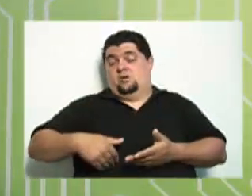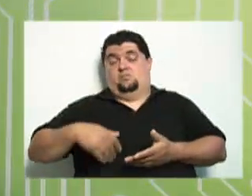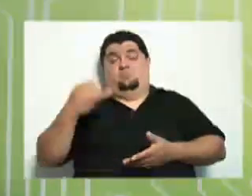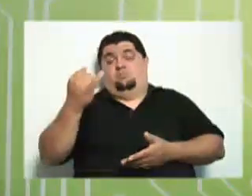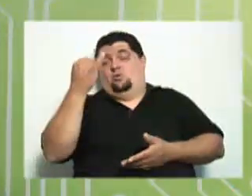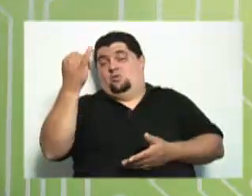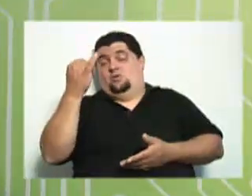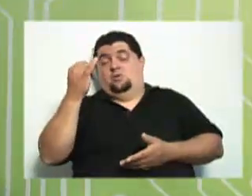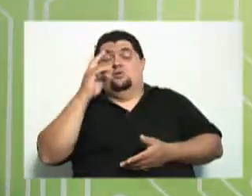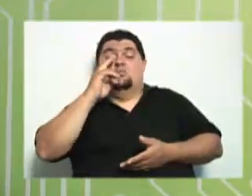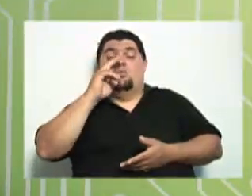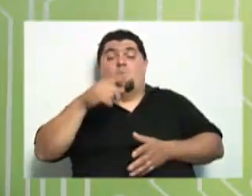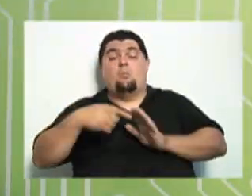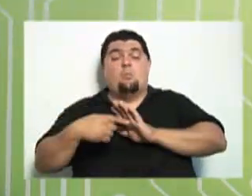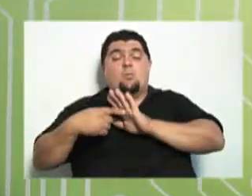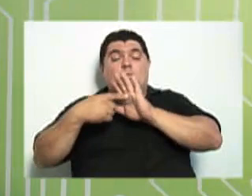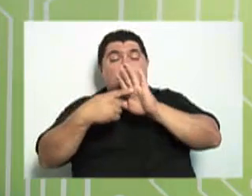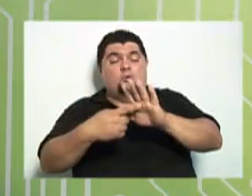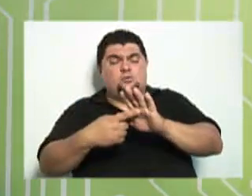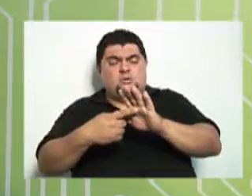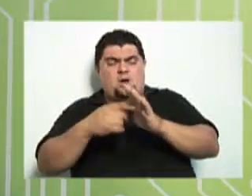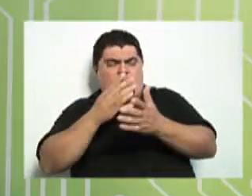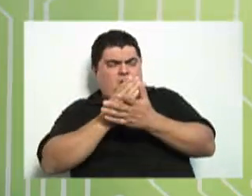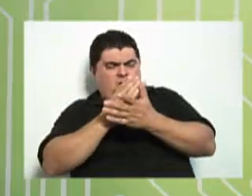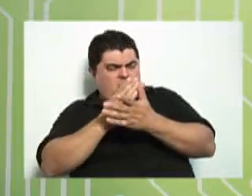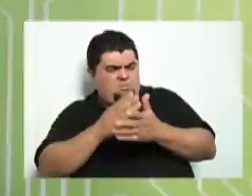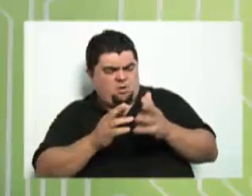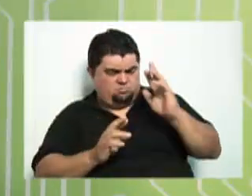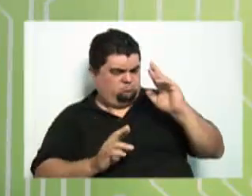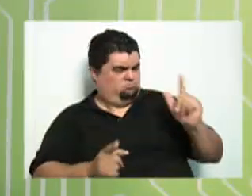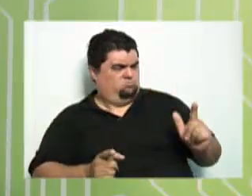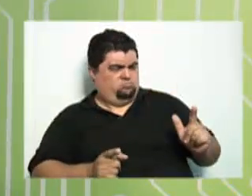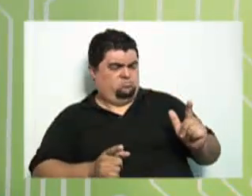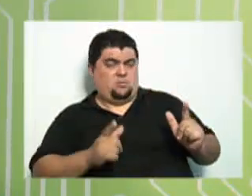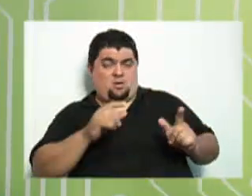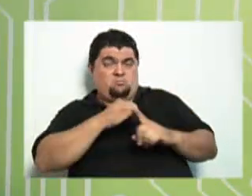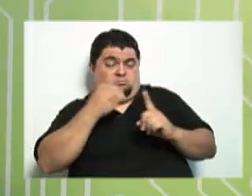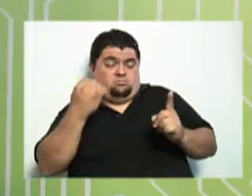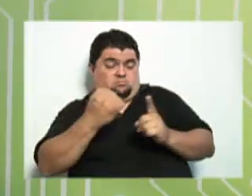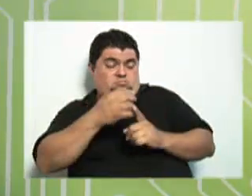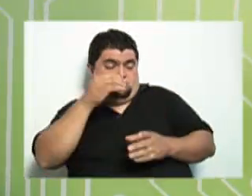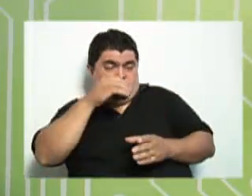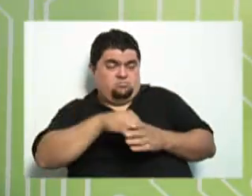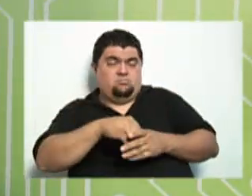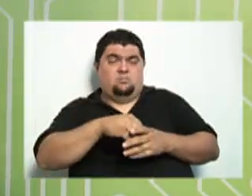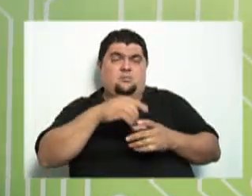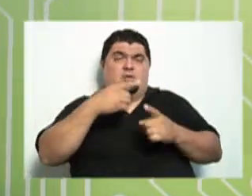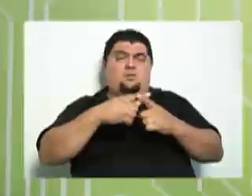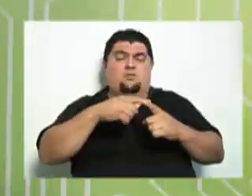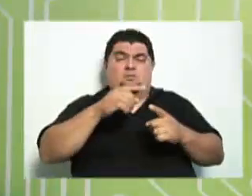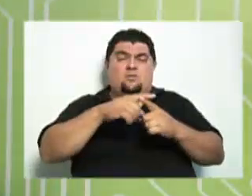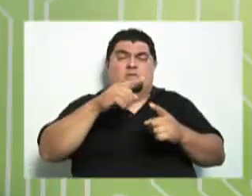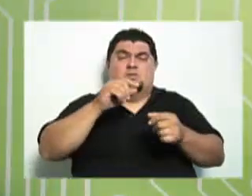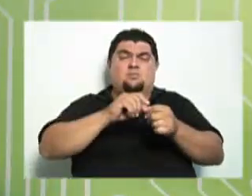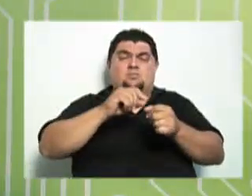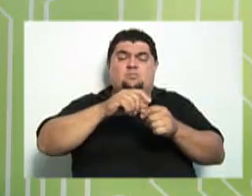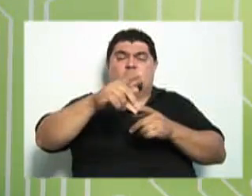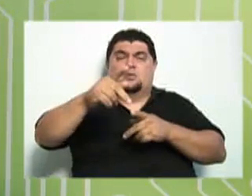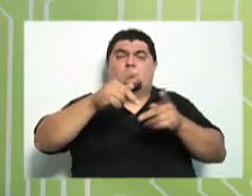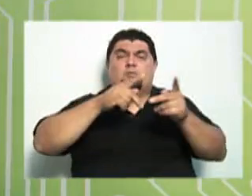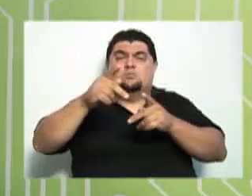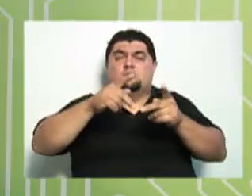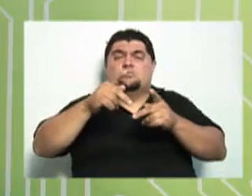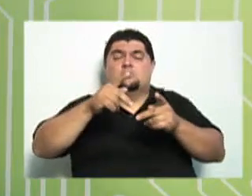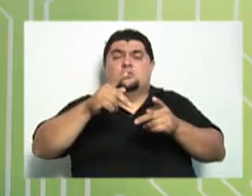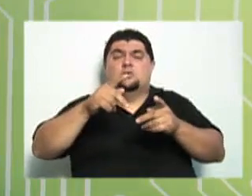de corrigir essas desigualdades que estão dentro da nossa sociedade e fazer políticas que estão ligadas a uma maior